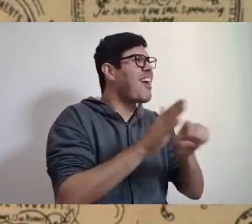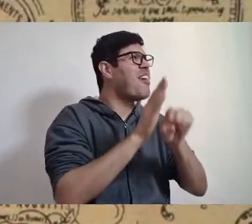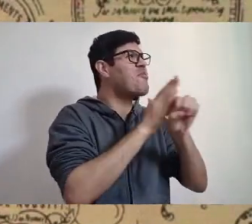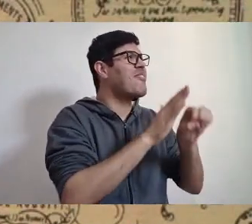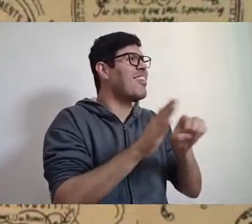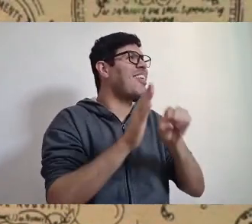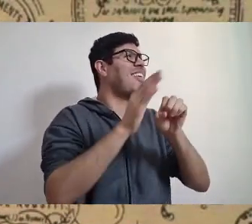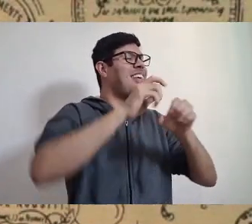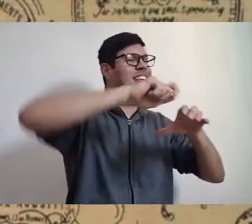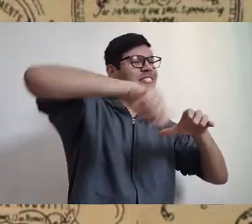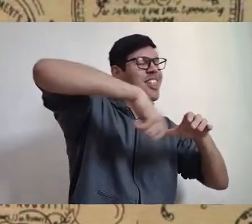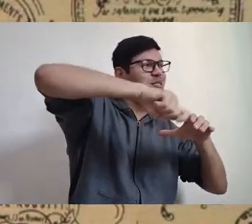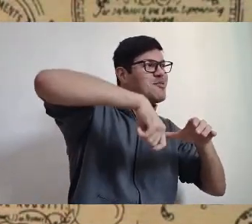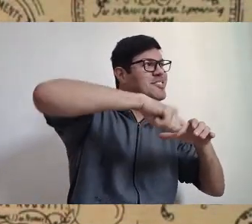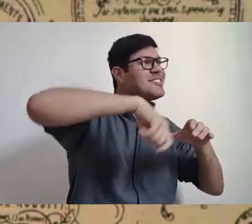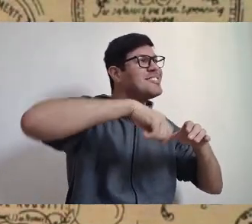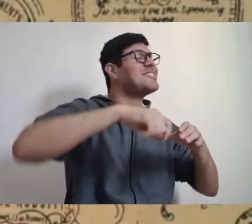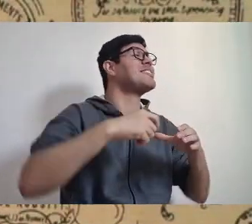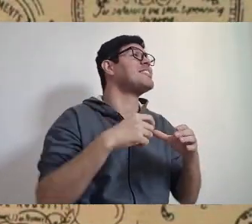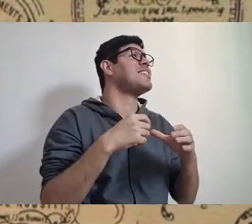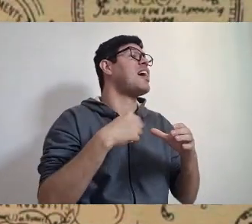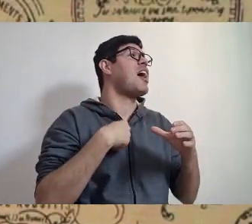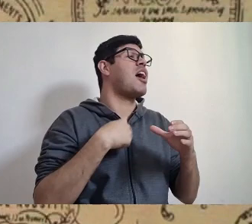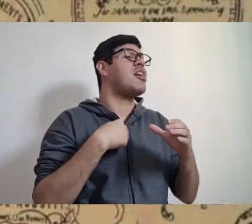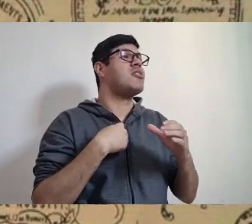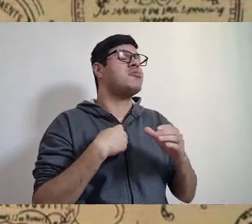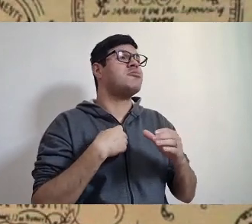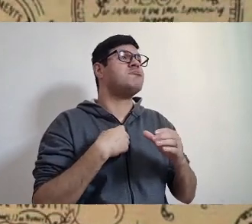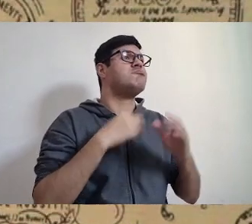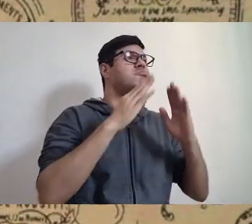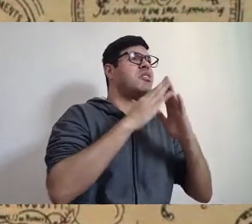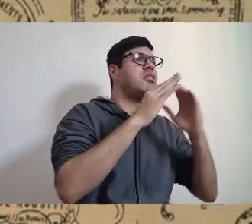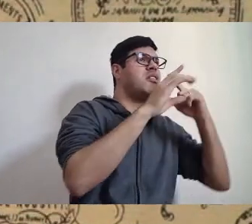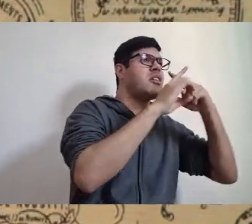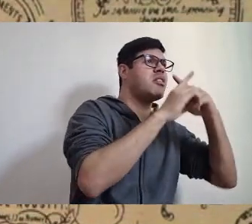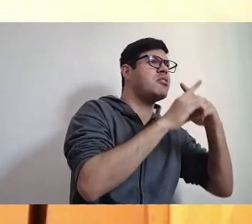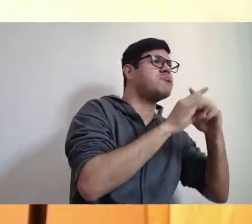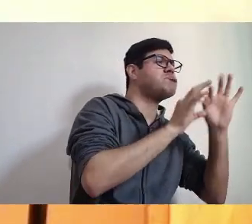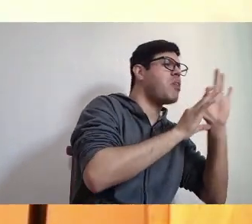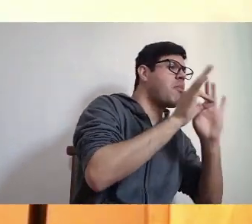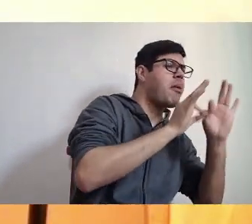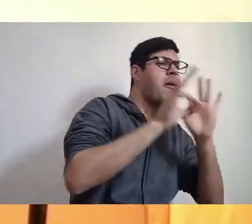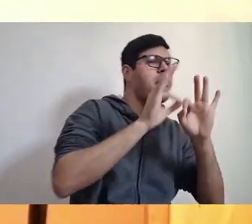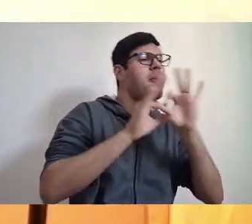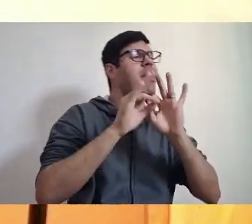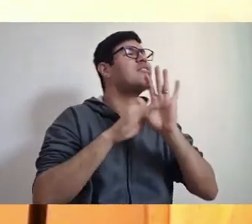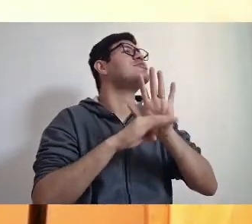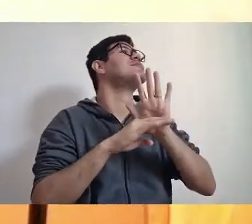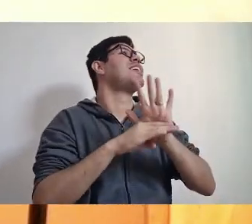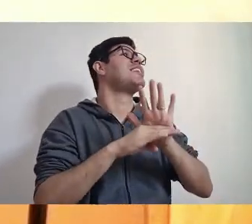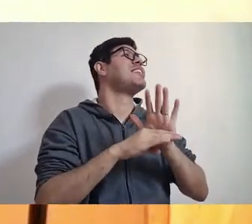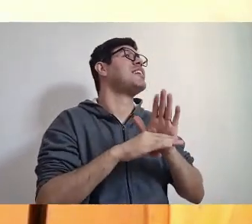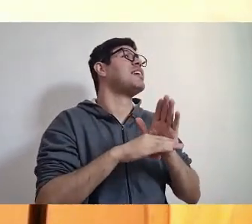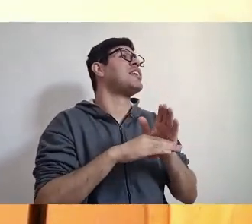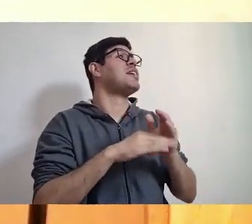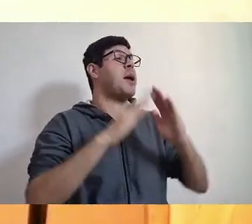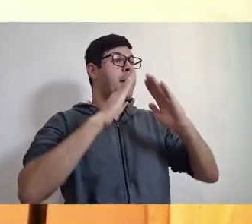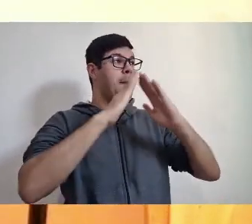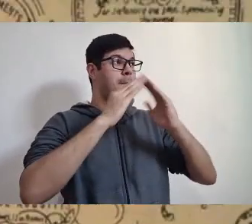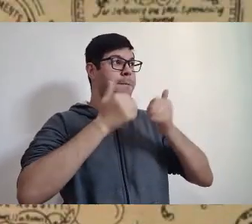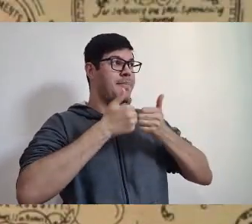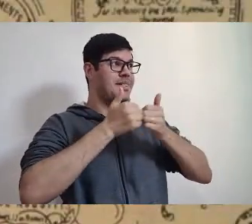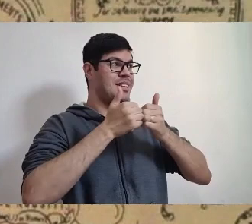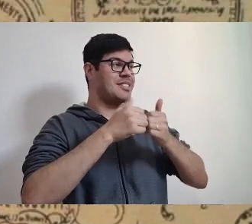na cozinha. Então tudo que foi surgindo ali na igreja a gente fazia. Tinha padaria também, tinha? Tinha padaria, mas na época